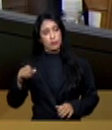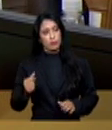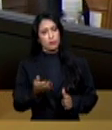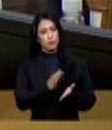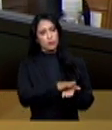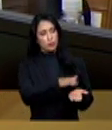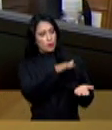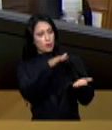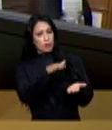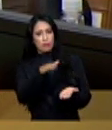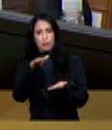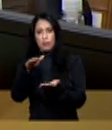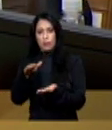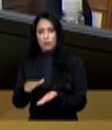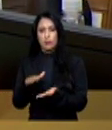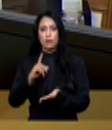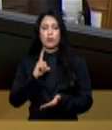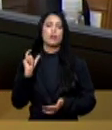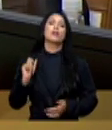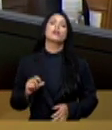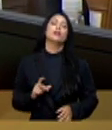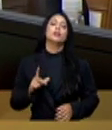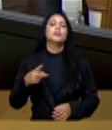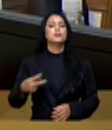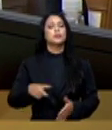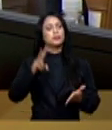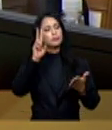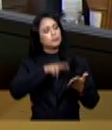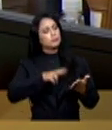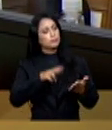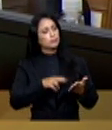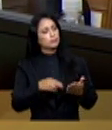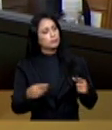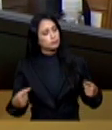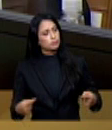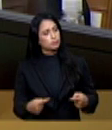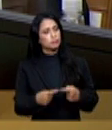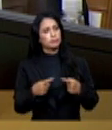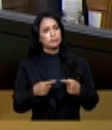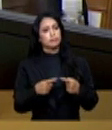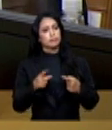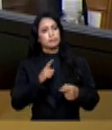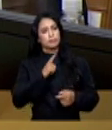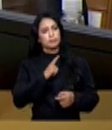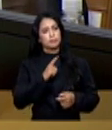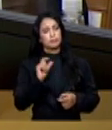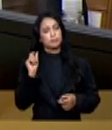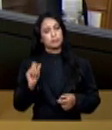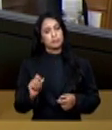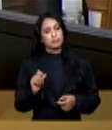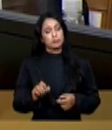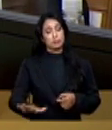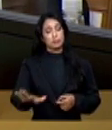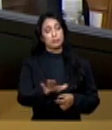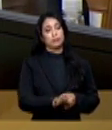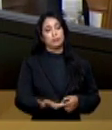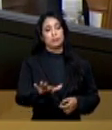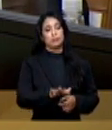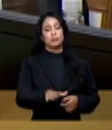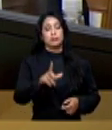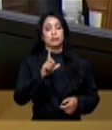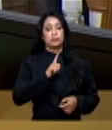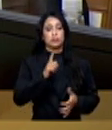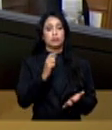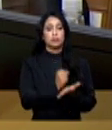aos autos alegando que dá leitura desse dispositivo depende do seu âmbito de aplicação